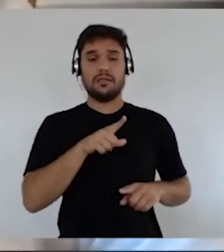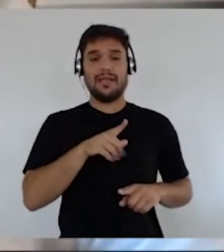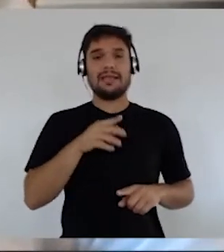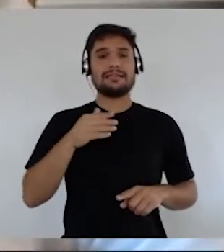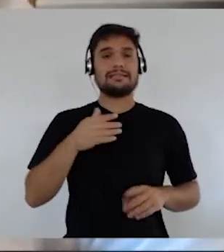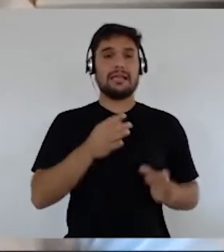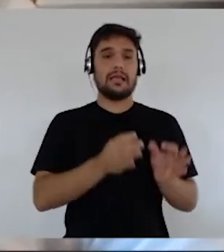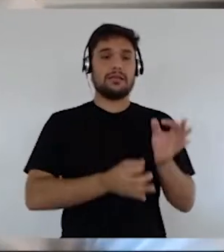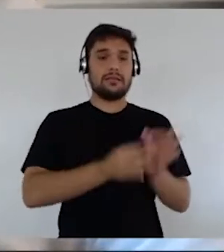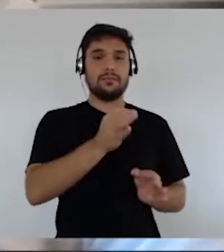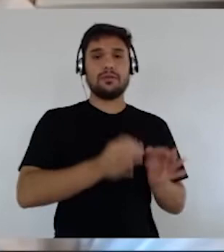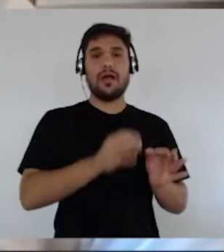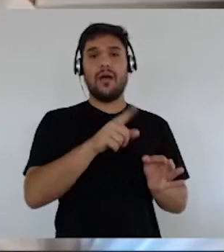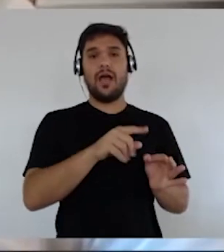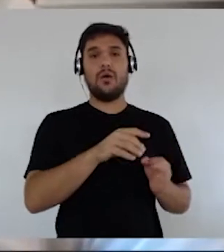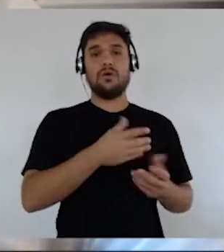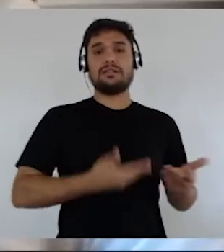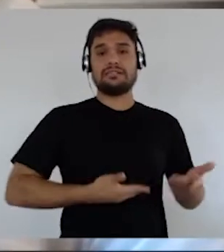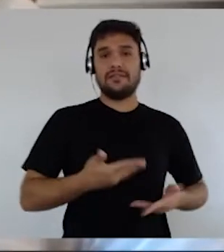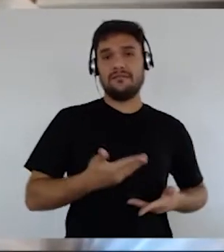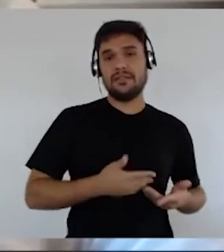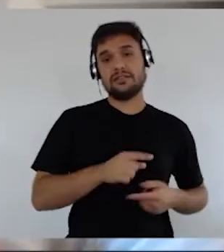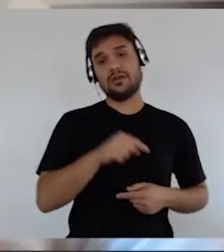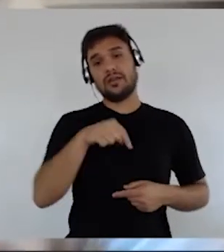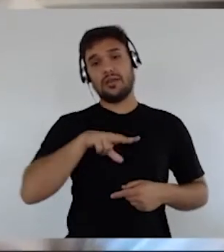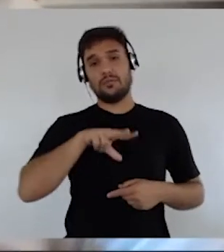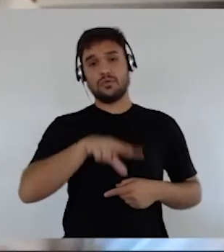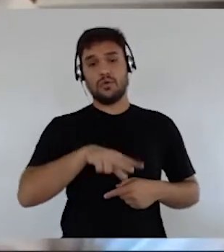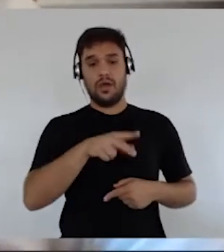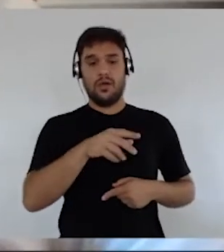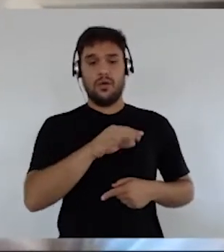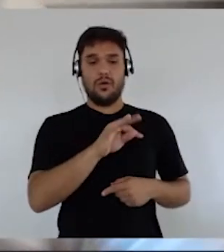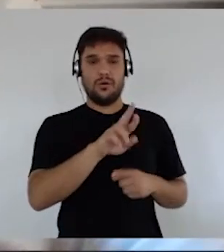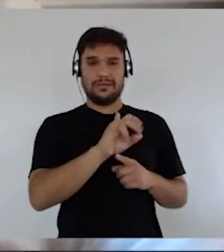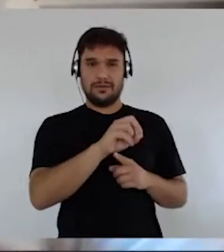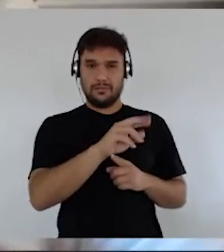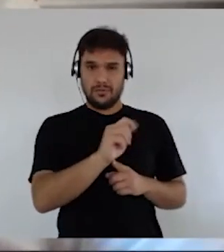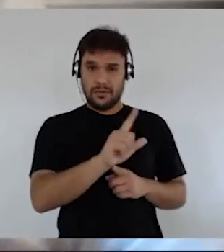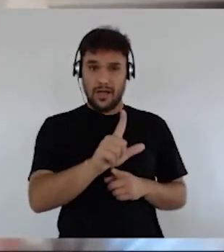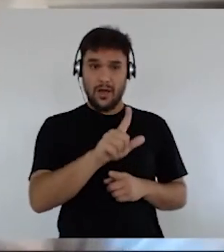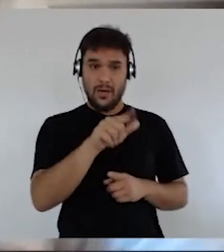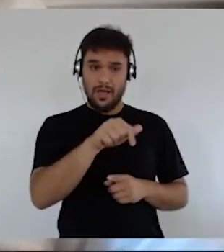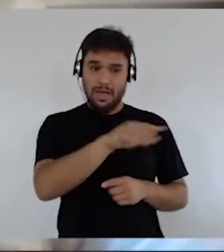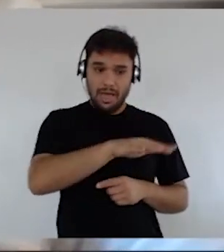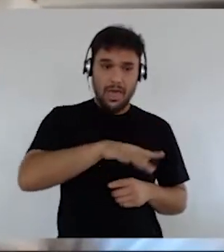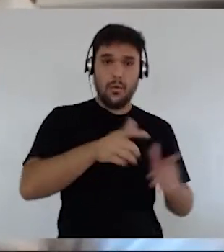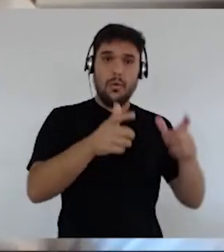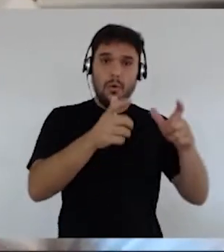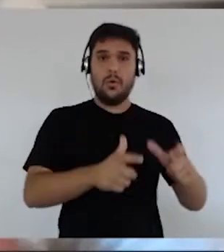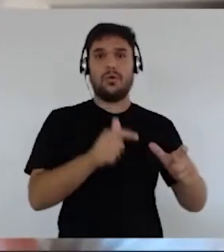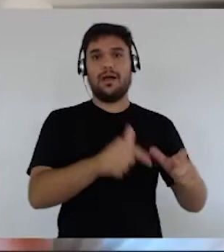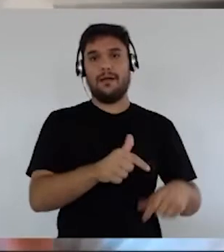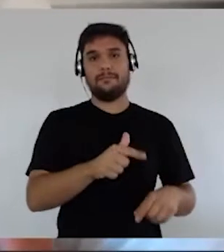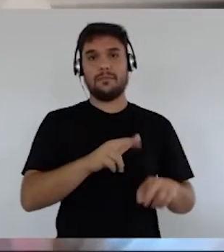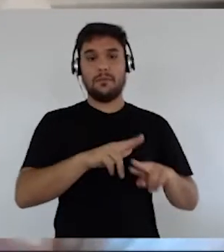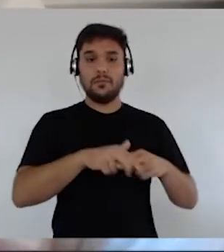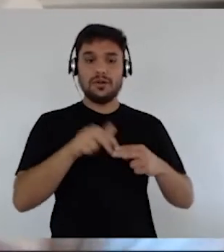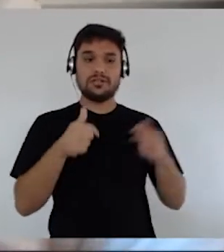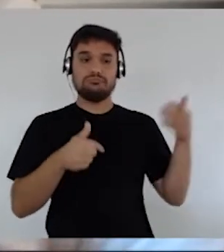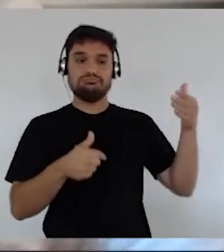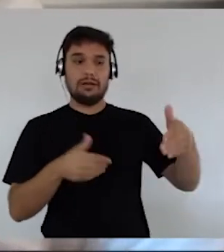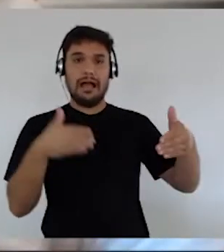é um serviço ou um lugar. Em Portugal o tribunal entende-se mais como um lugar, por isso